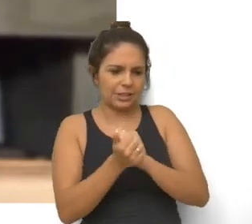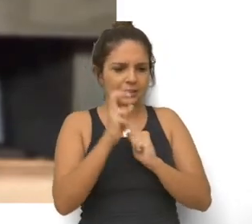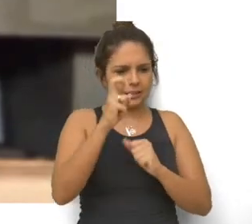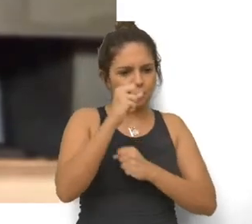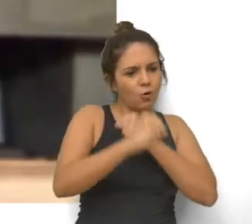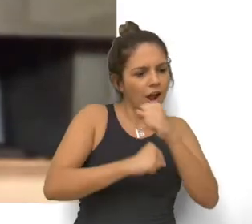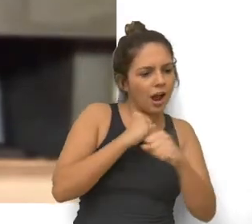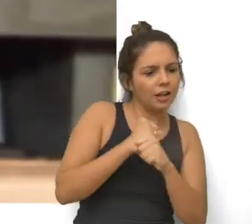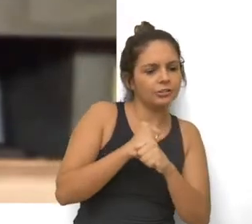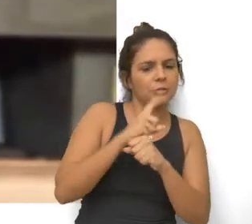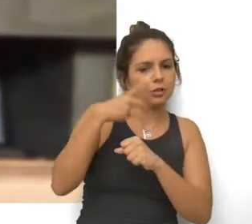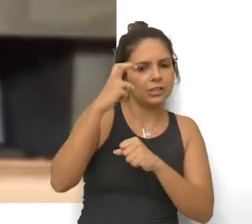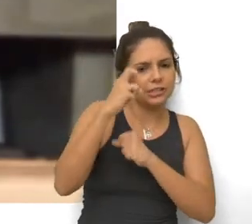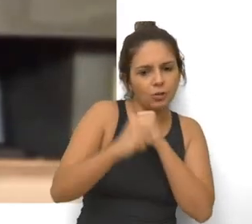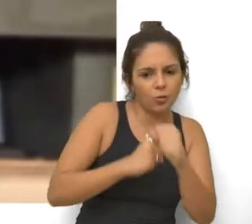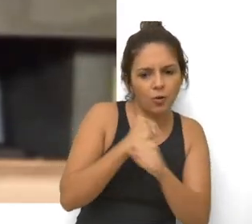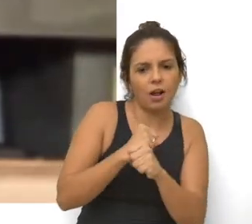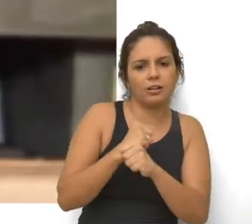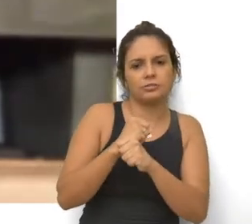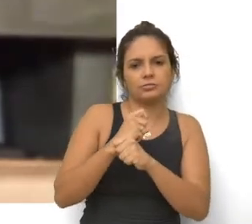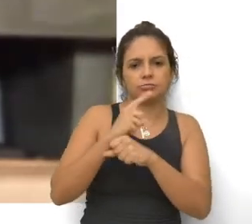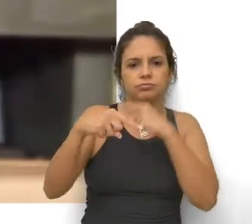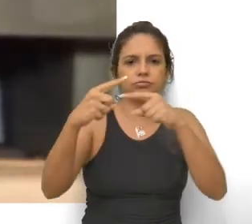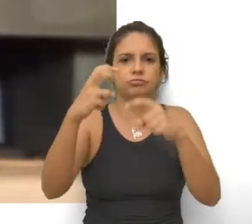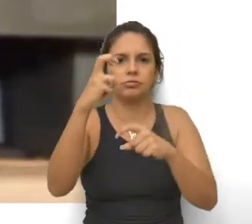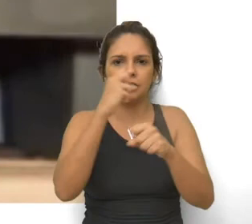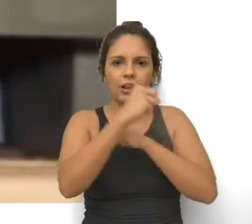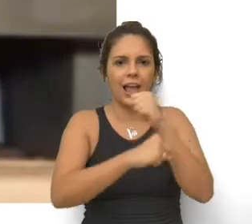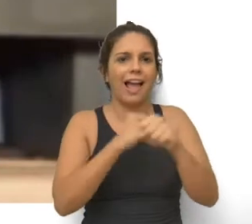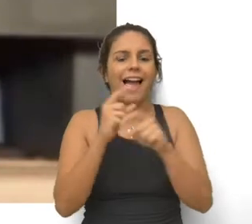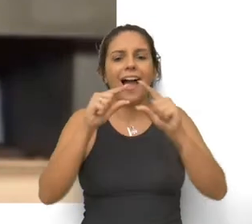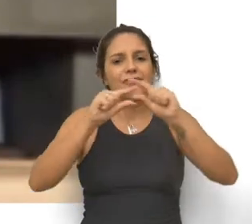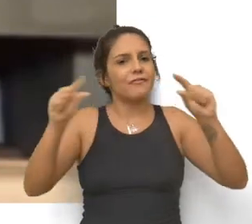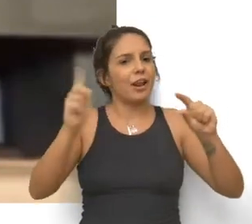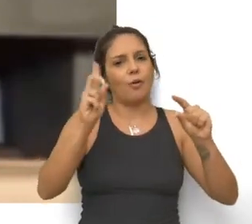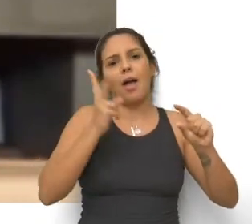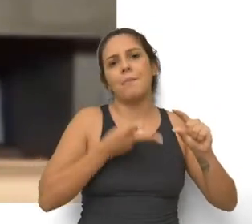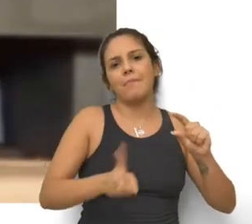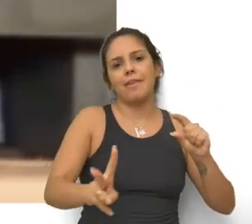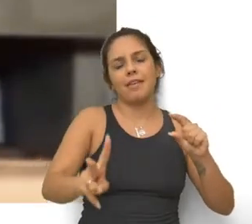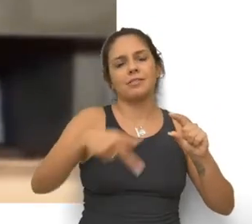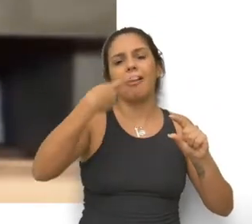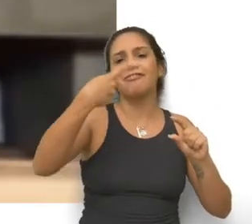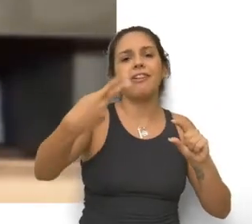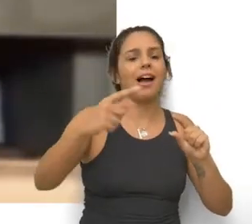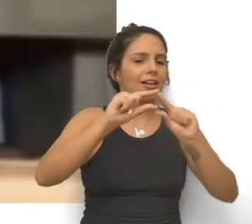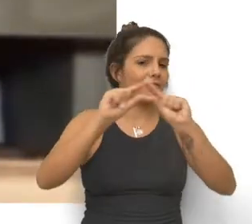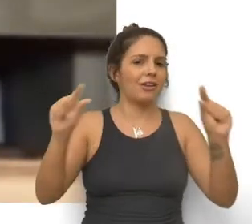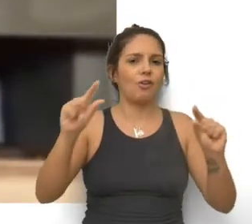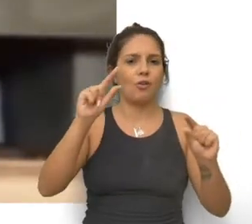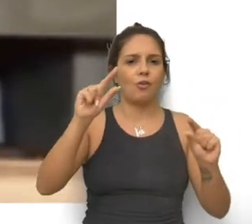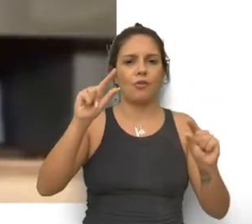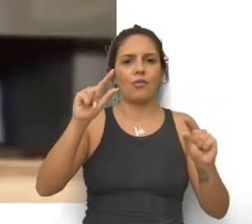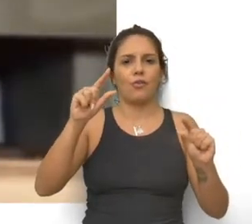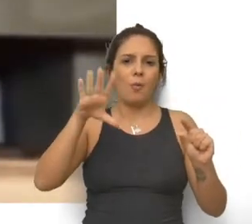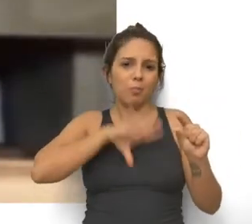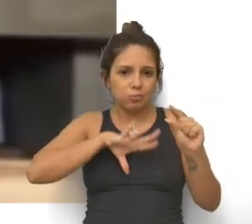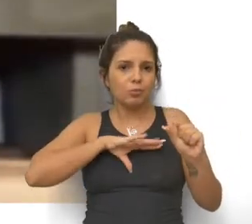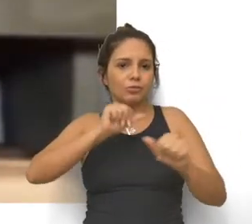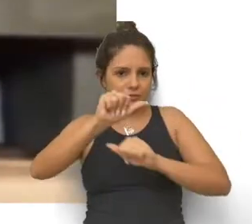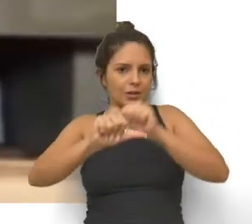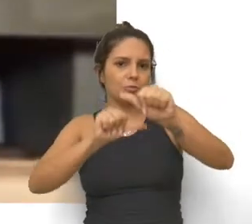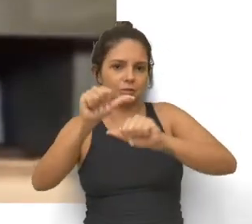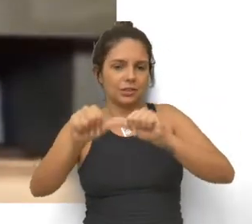anos, passou mais 5. Claro que aquela frase não é a mesma na sua boca, sabe? E você lidar com